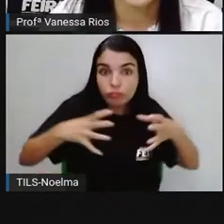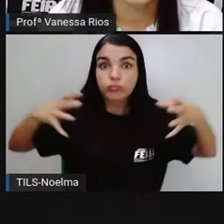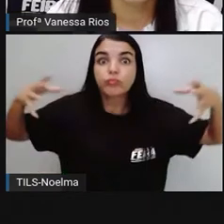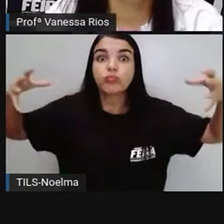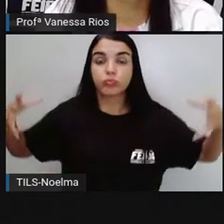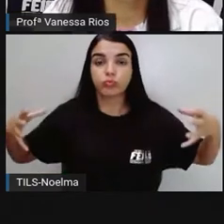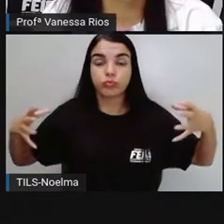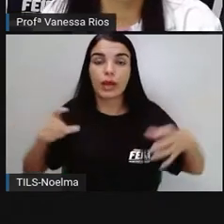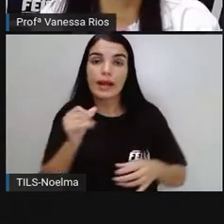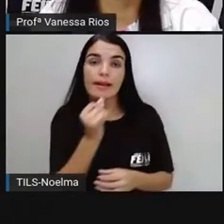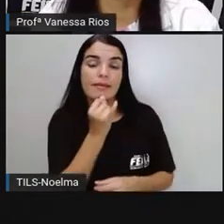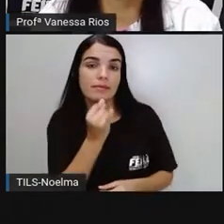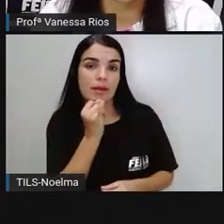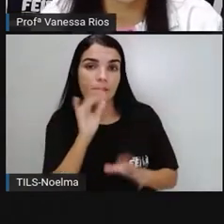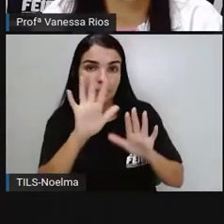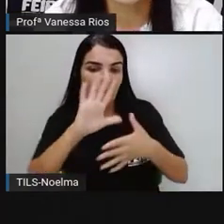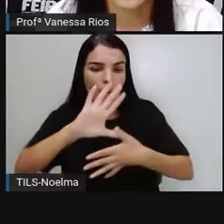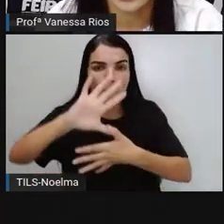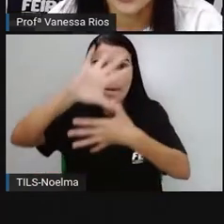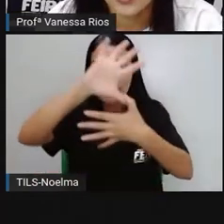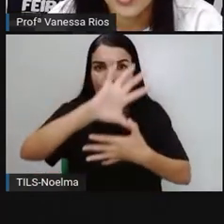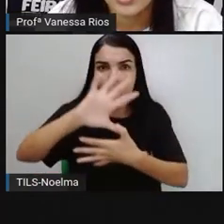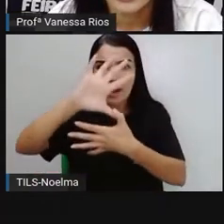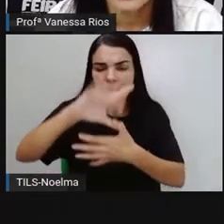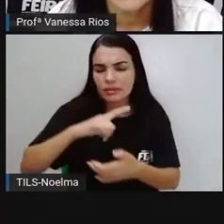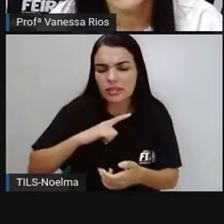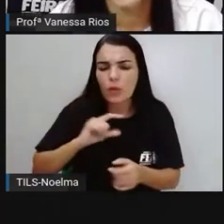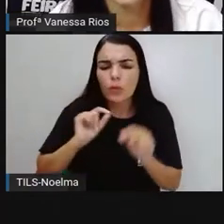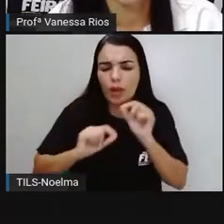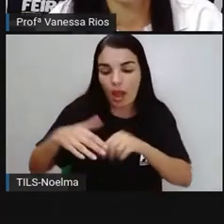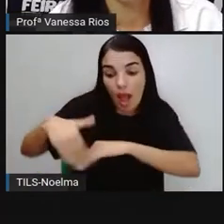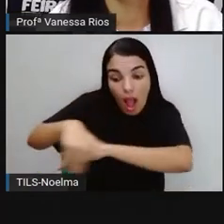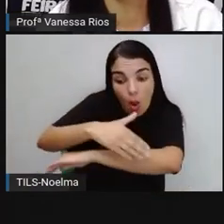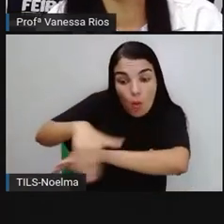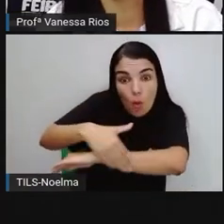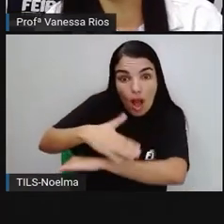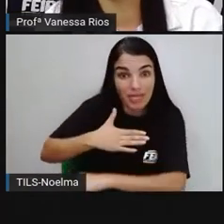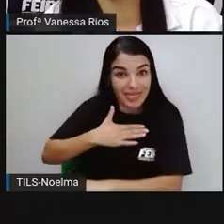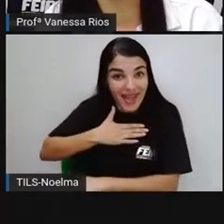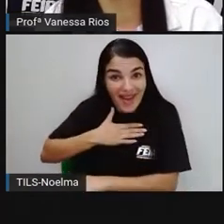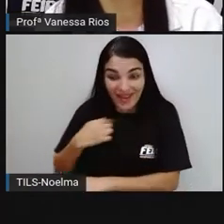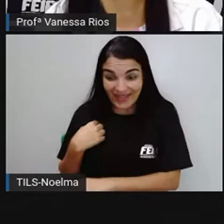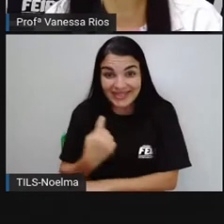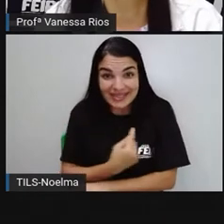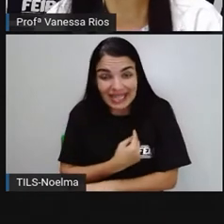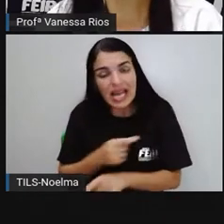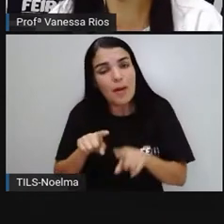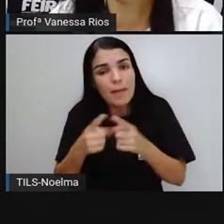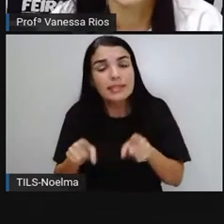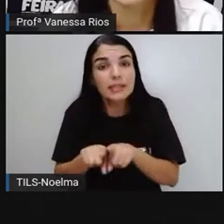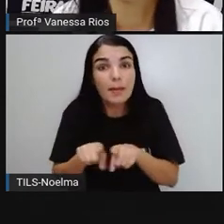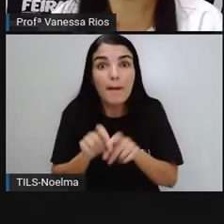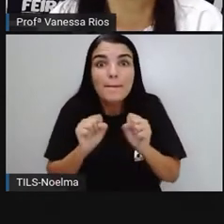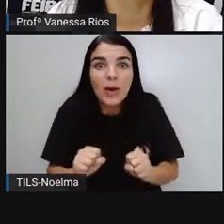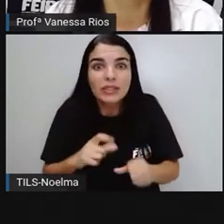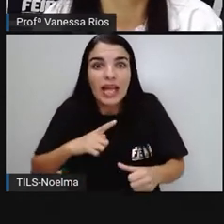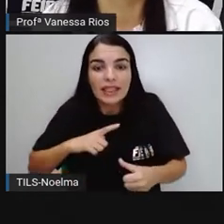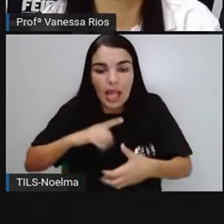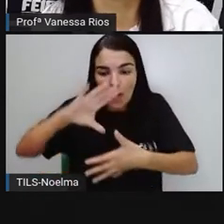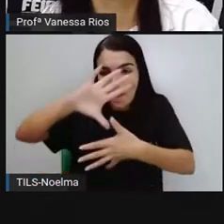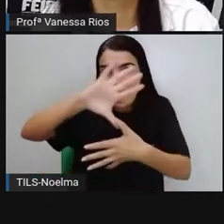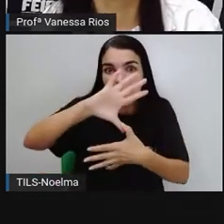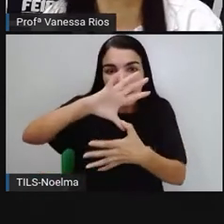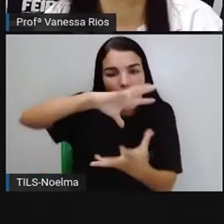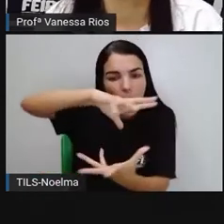A gente tem um mapa, por exemplo, que tem a nossa rua, mas a gente também pode ter um mapa aí com o mundo inteiro, com todos